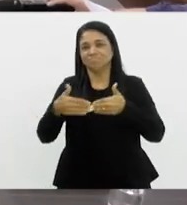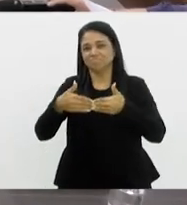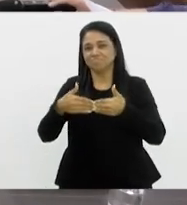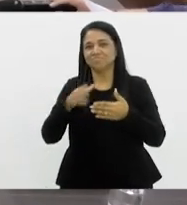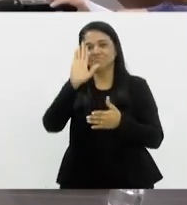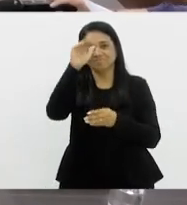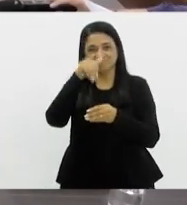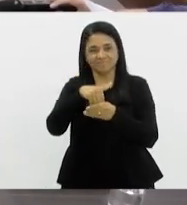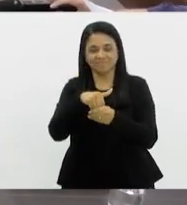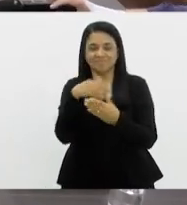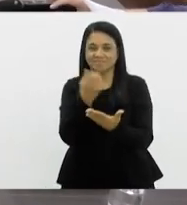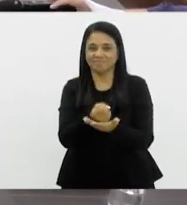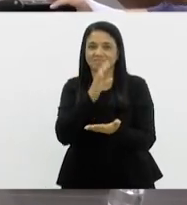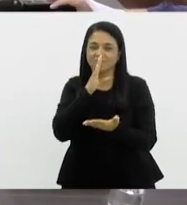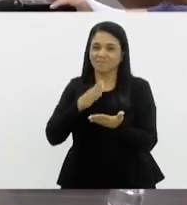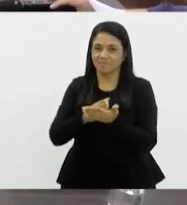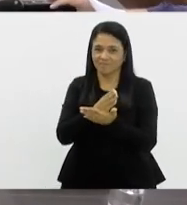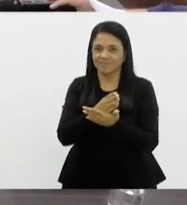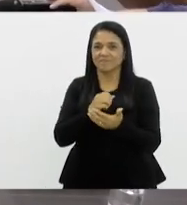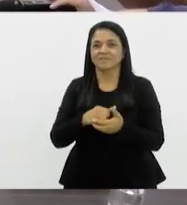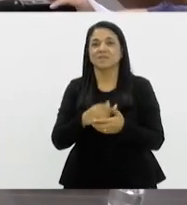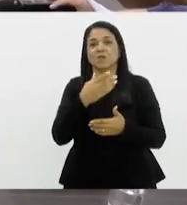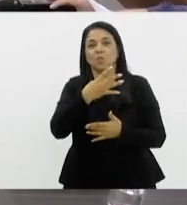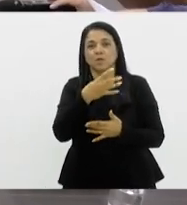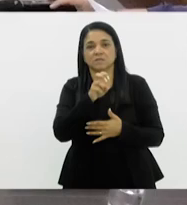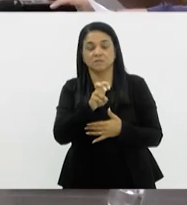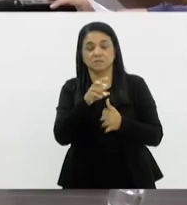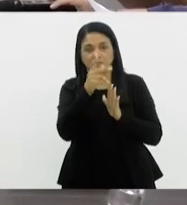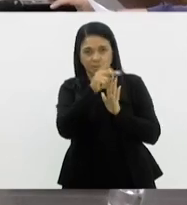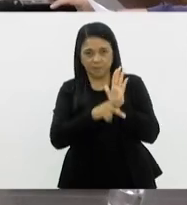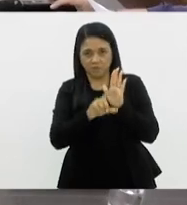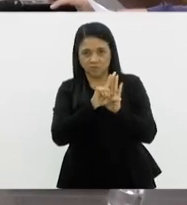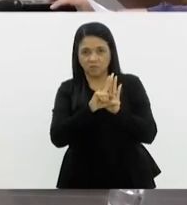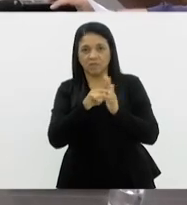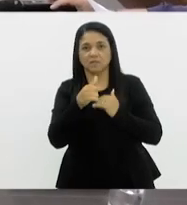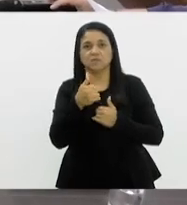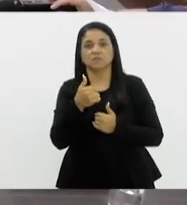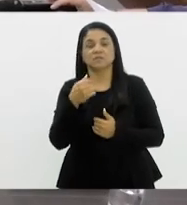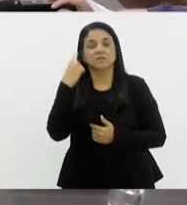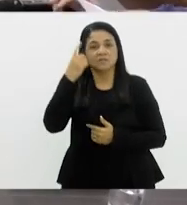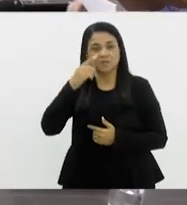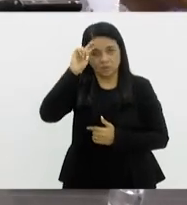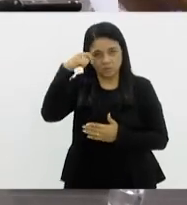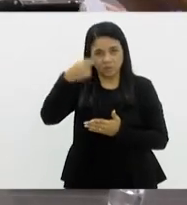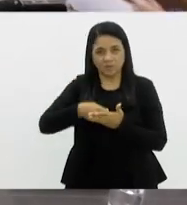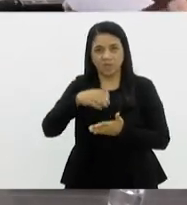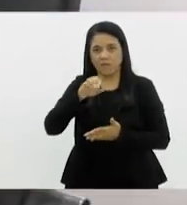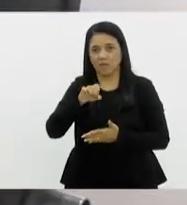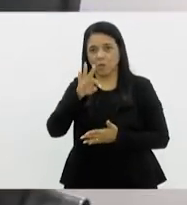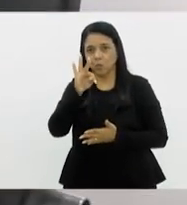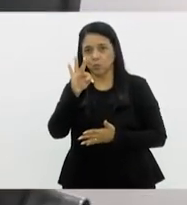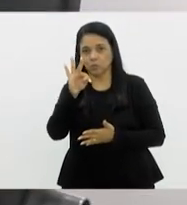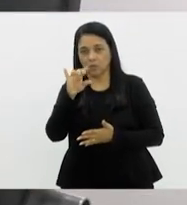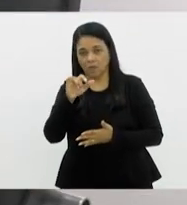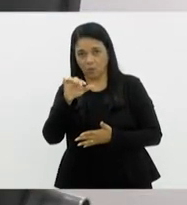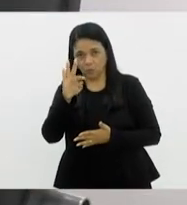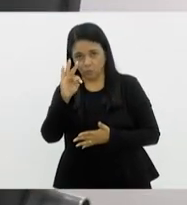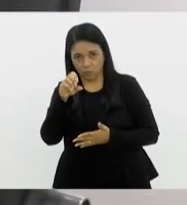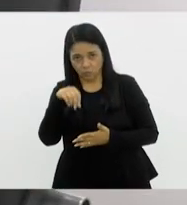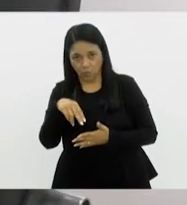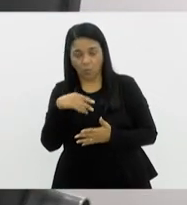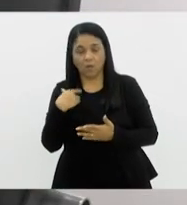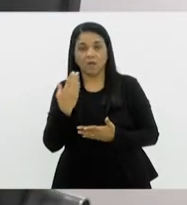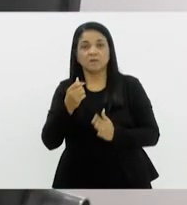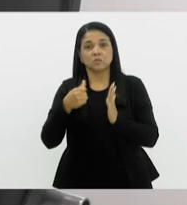Em votação, seus que aprovam, permaneçam como estão, aprovado. 45 da pauta. Projeto de lei de autoria do deputado Elton Cristo, que dispõe sobre a criação do selo amigo da